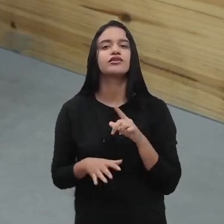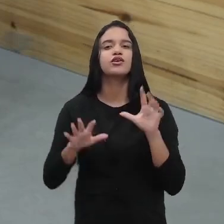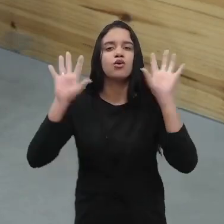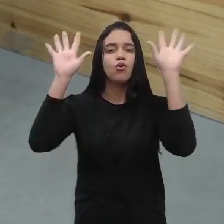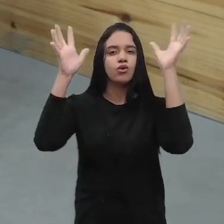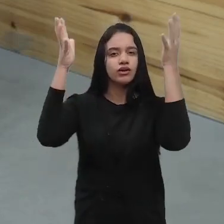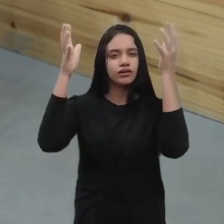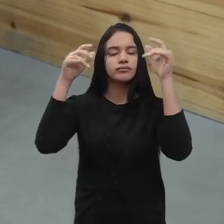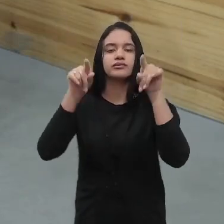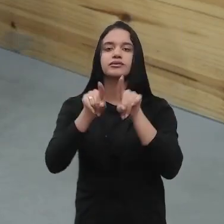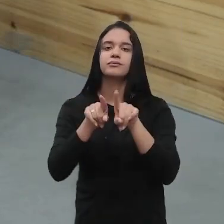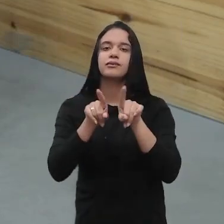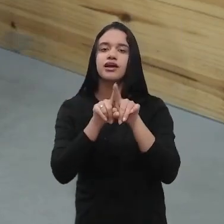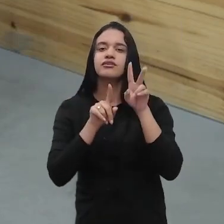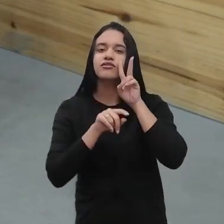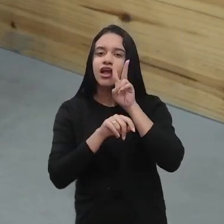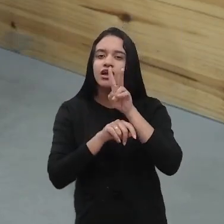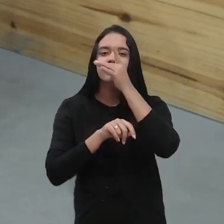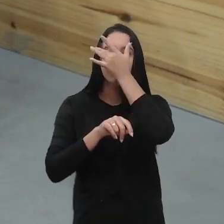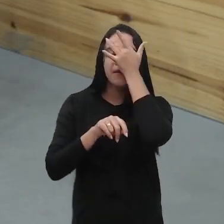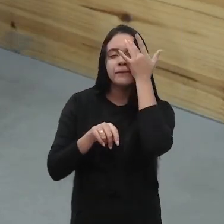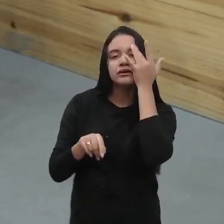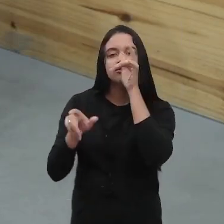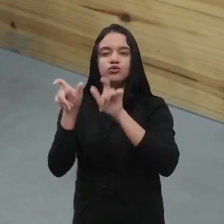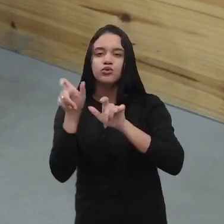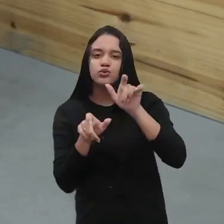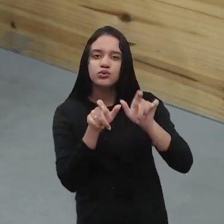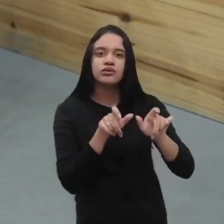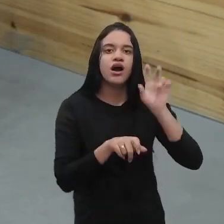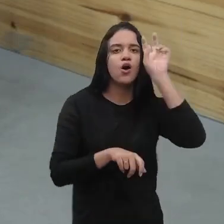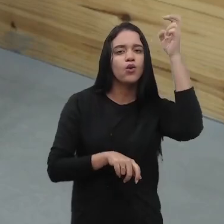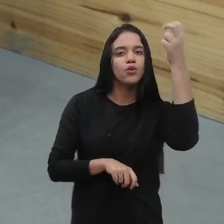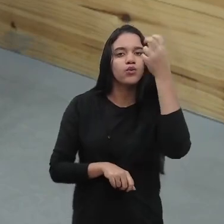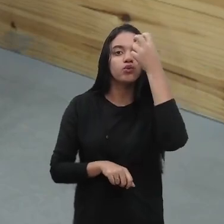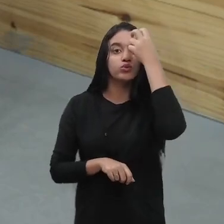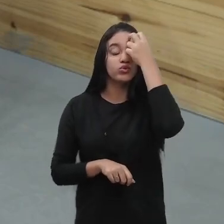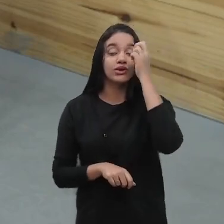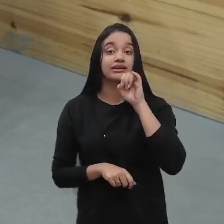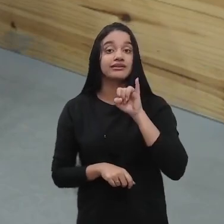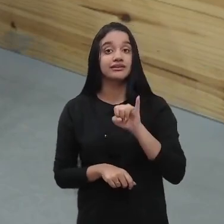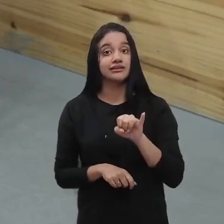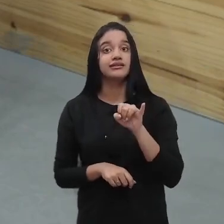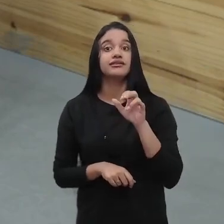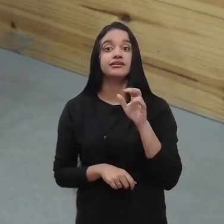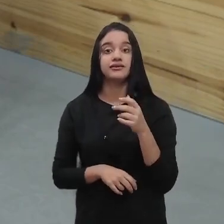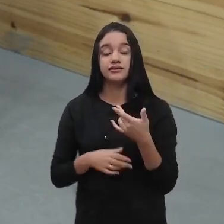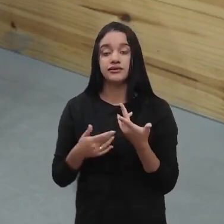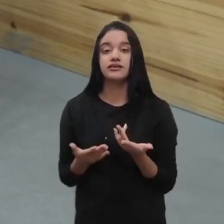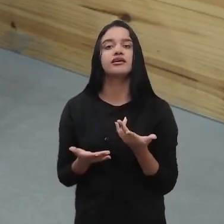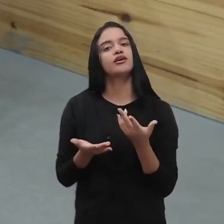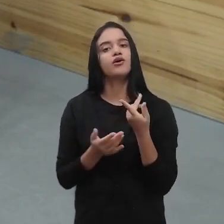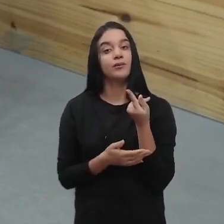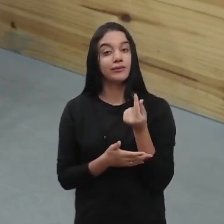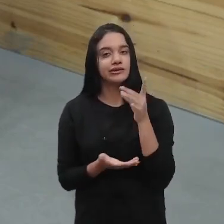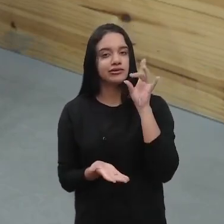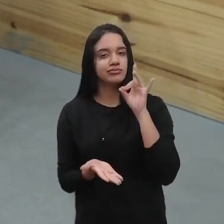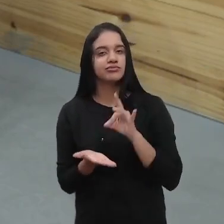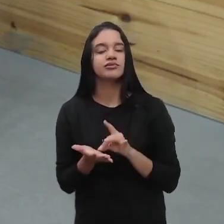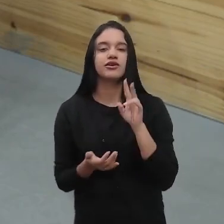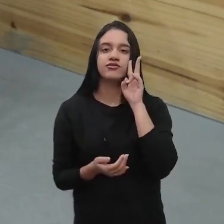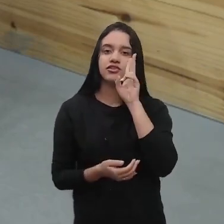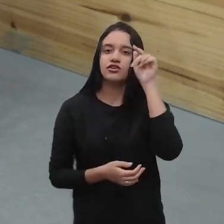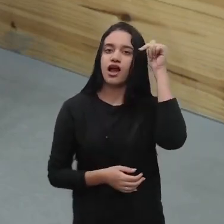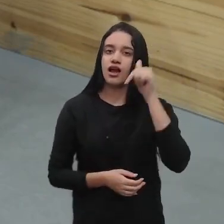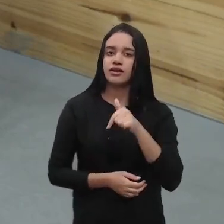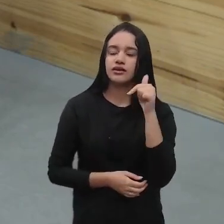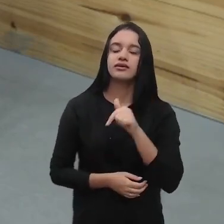ver as pessoas, as culturas, de que forma isso é aplicado, se a cultura da empresa está solidificada e se aquilo que eu vejo aqui em